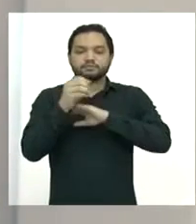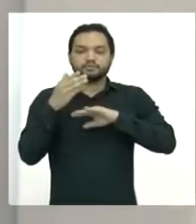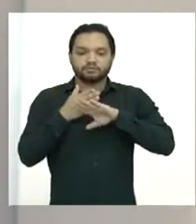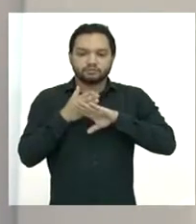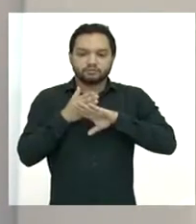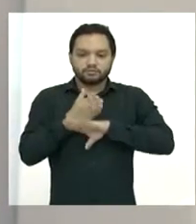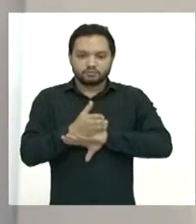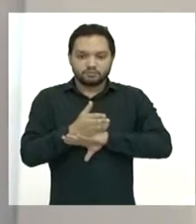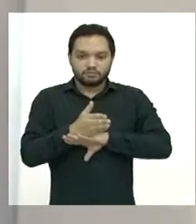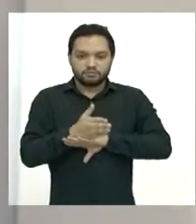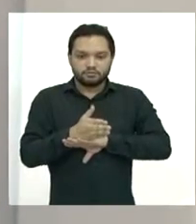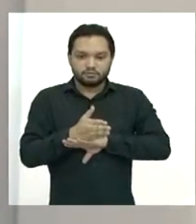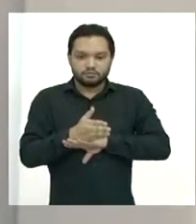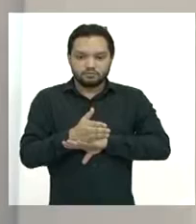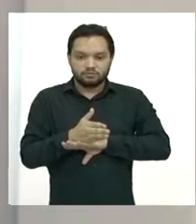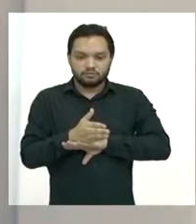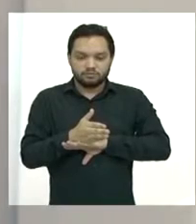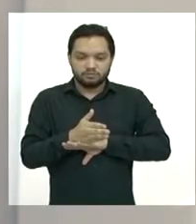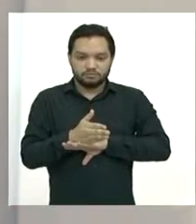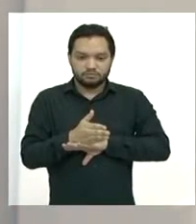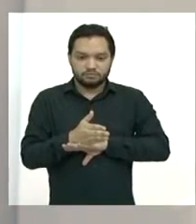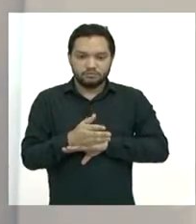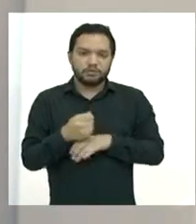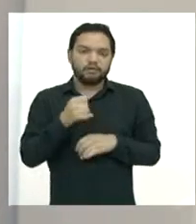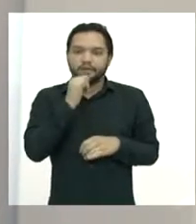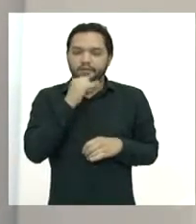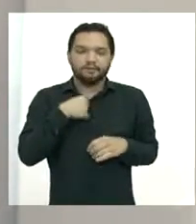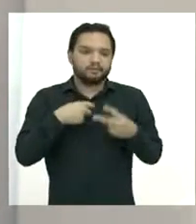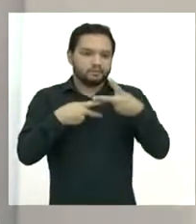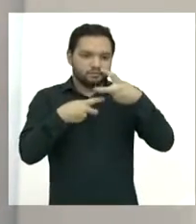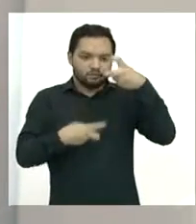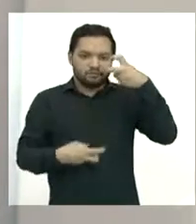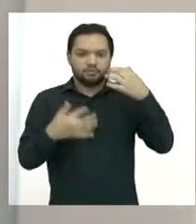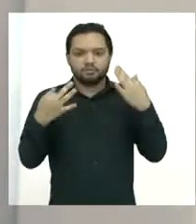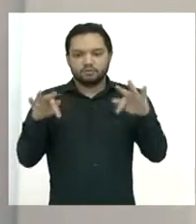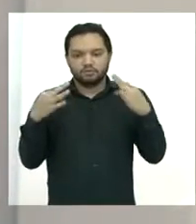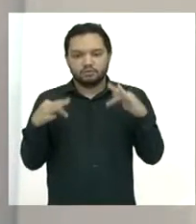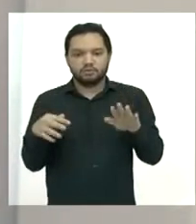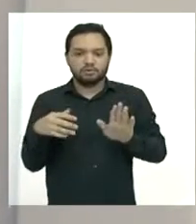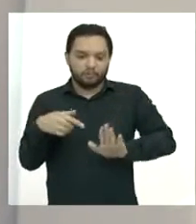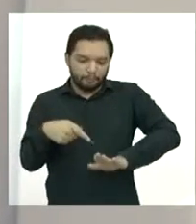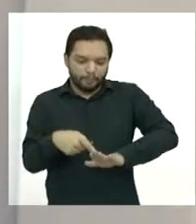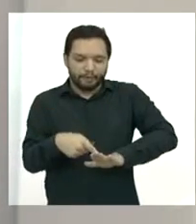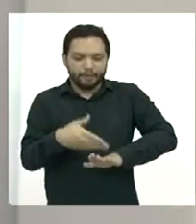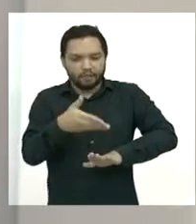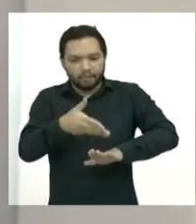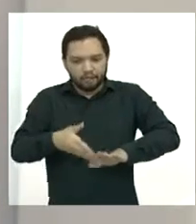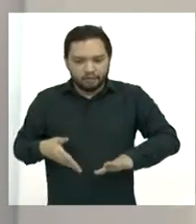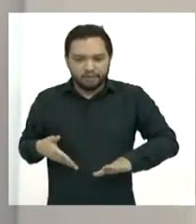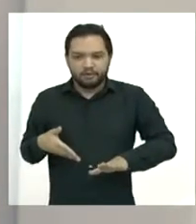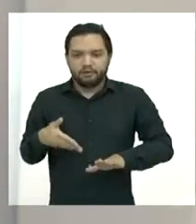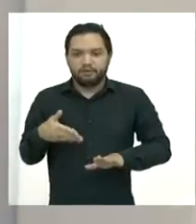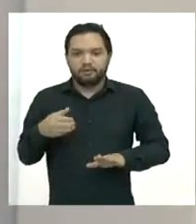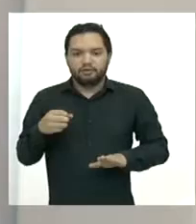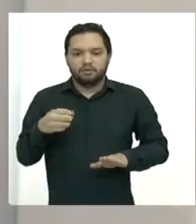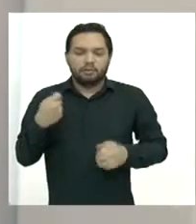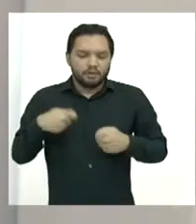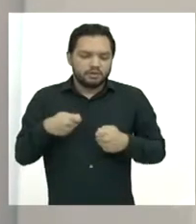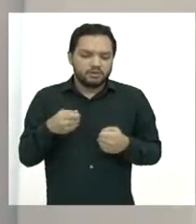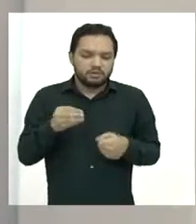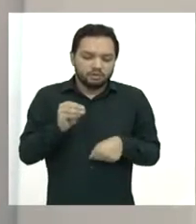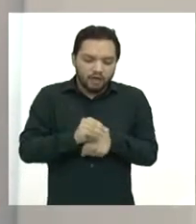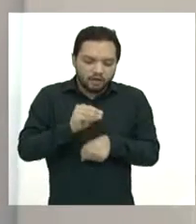direto ao profissional e dizer, olha, eu estou precisando, estou com dor na coluna, ou estou com uma ferida no pé, eu preciso